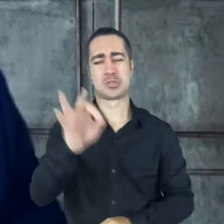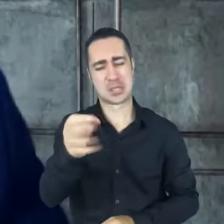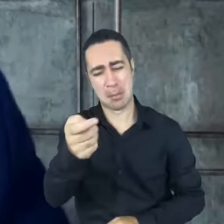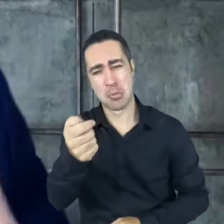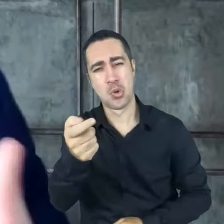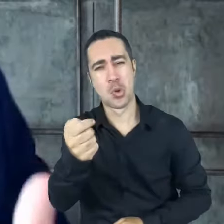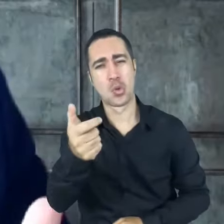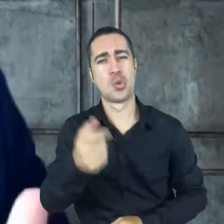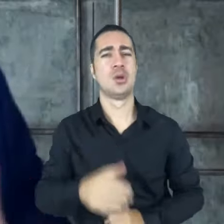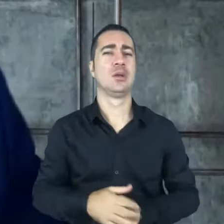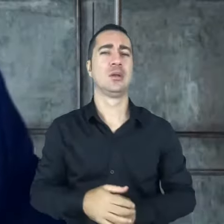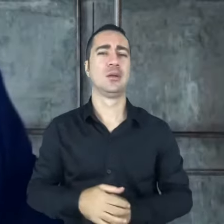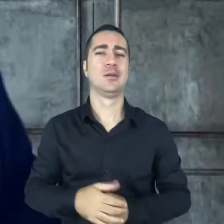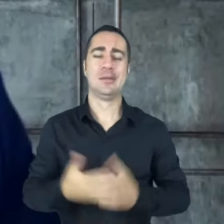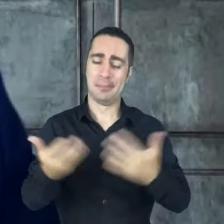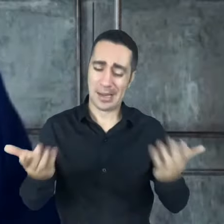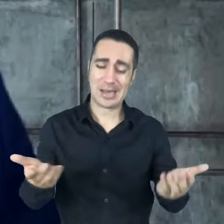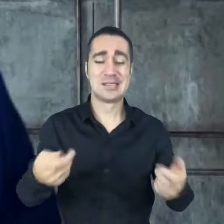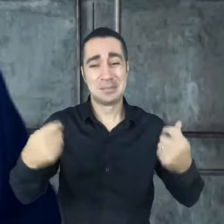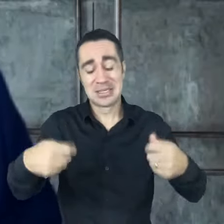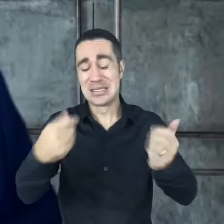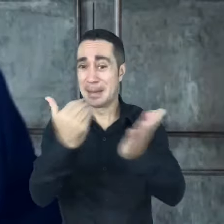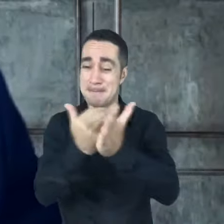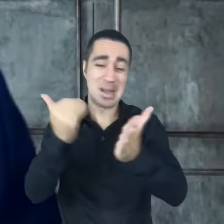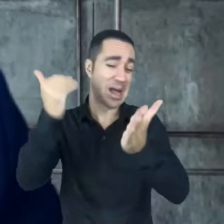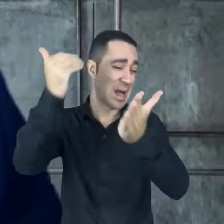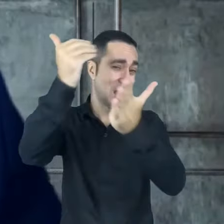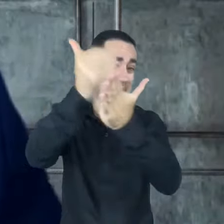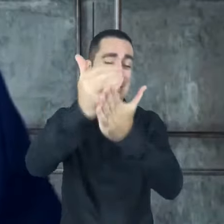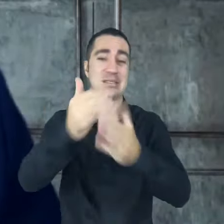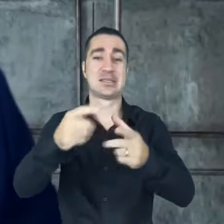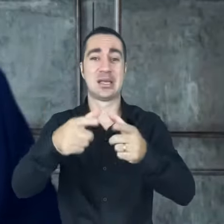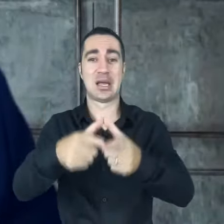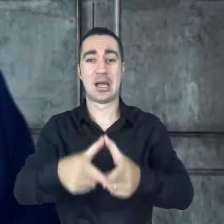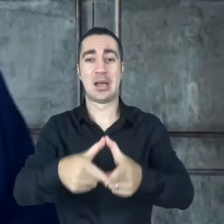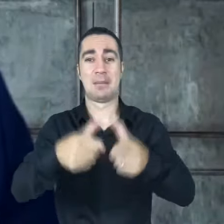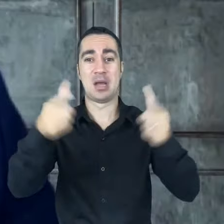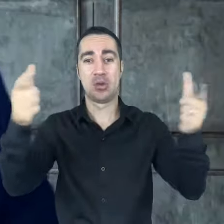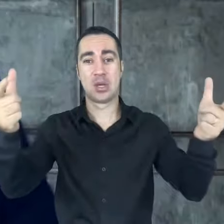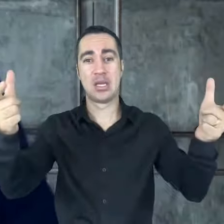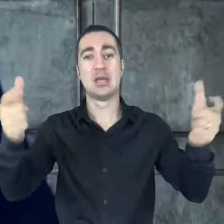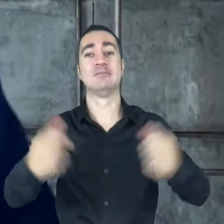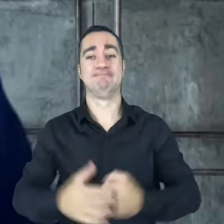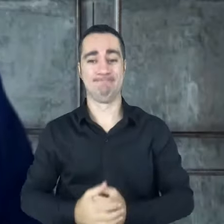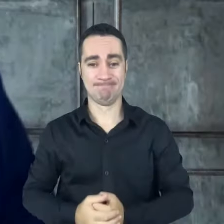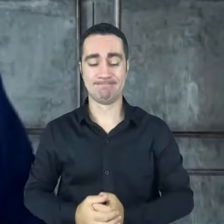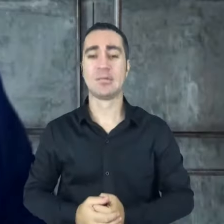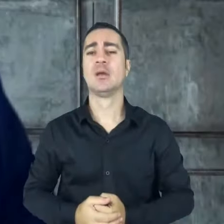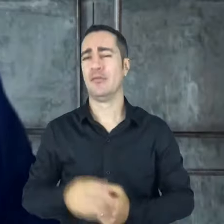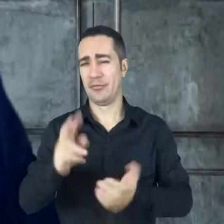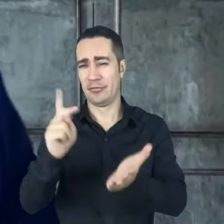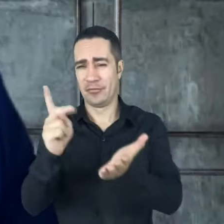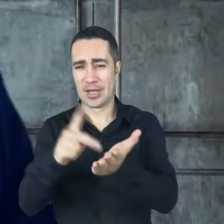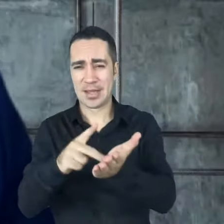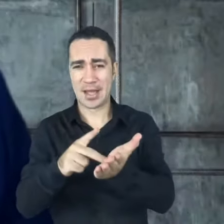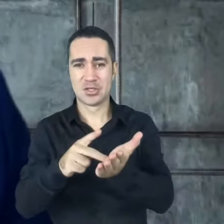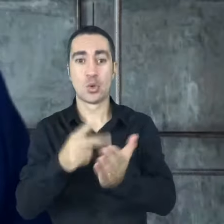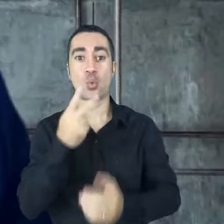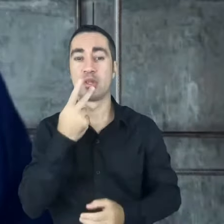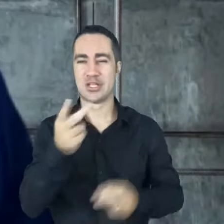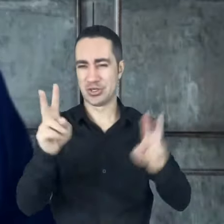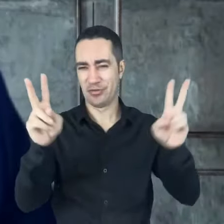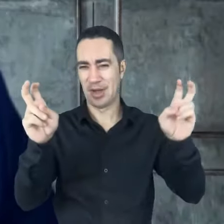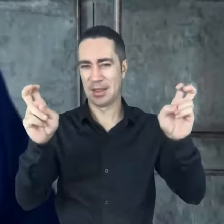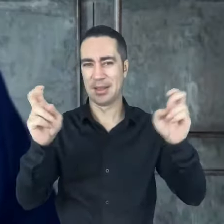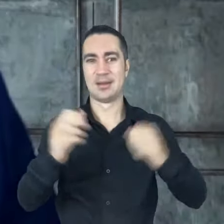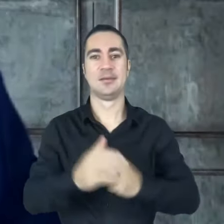recorte do PIB, uma boa parte do PIB vai ser em um detalhe. Mas quando a gente fala em, por exemplo, artigo